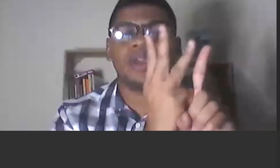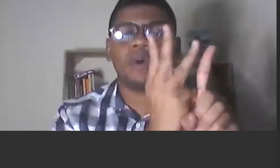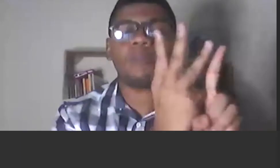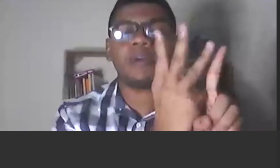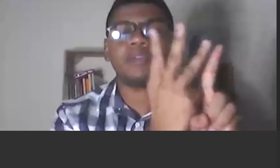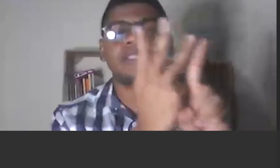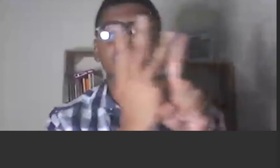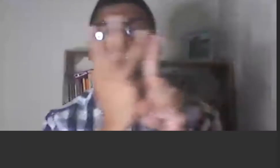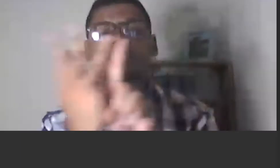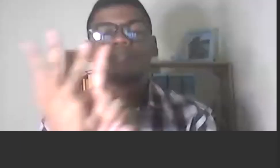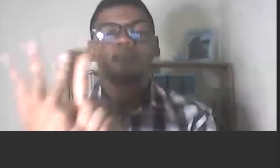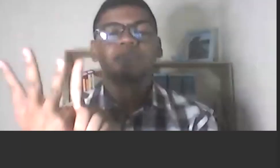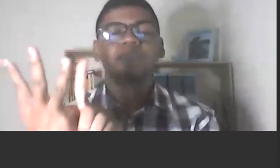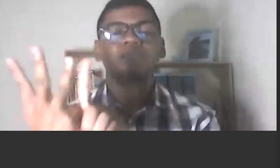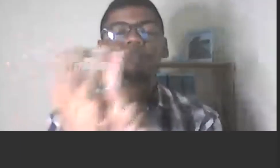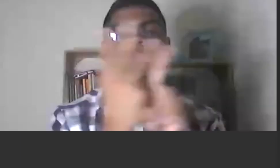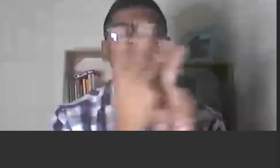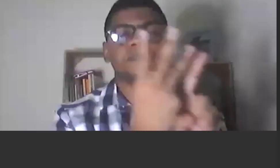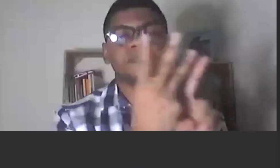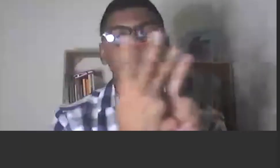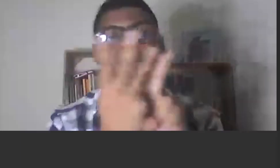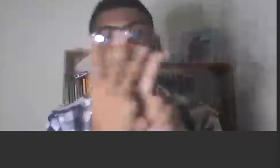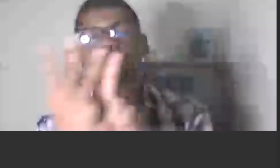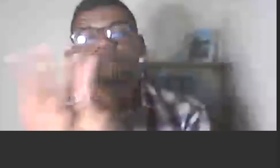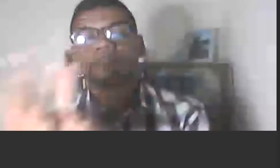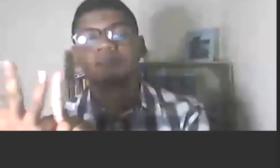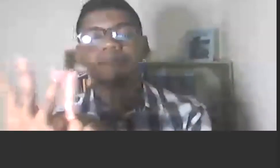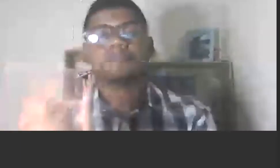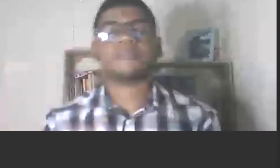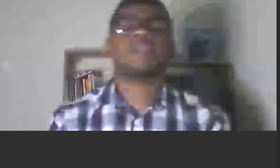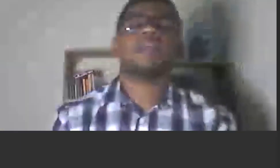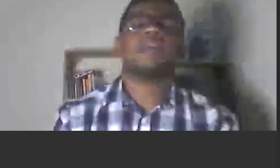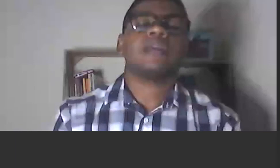Tá? Ou eu acompanho as 3.